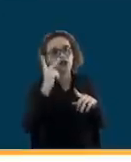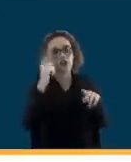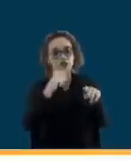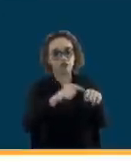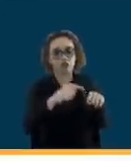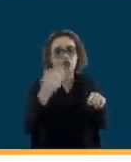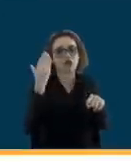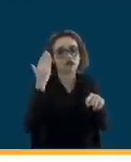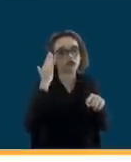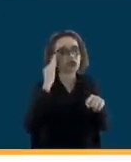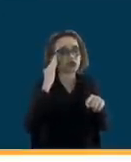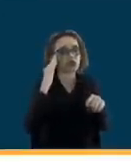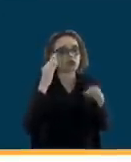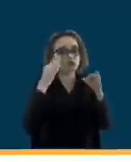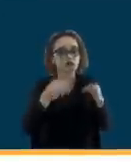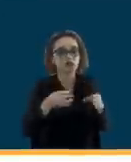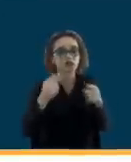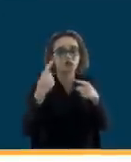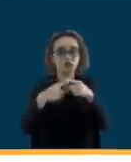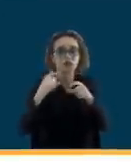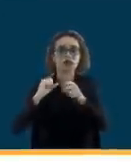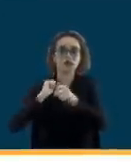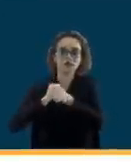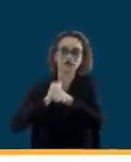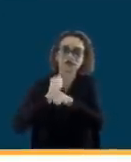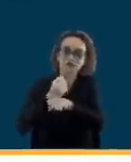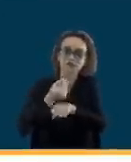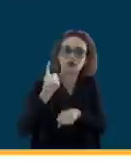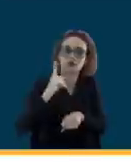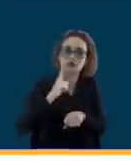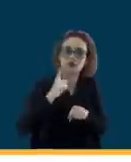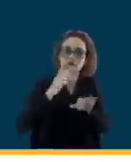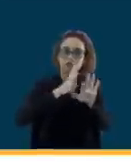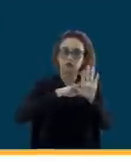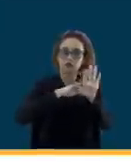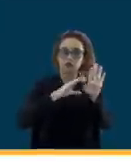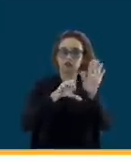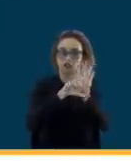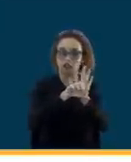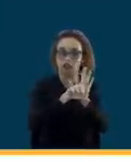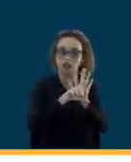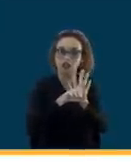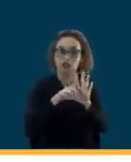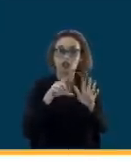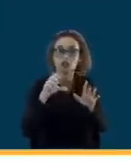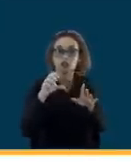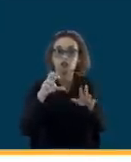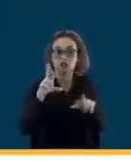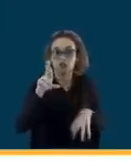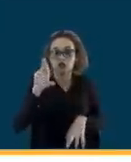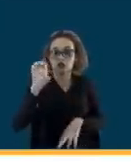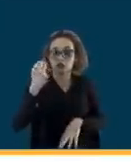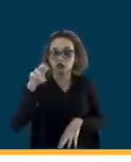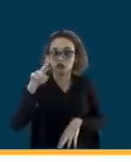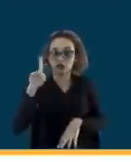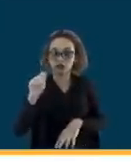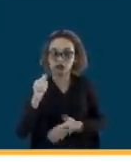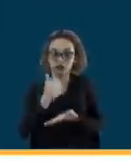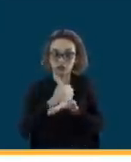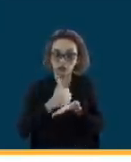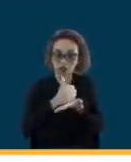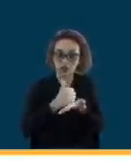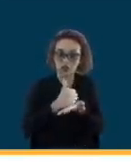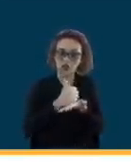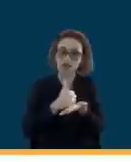e aí no futuro... vocês vejam que mesmo na renda básica, eu participei aí da campanha pela renda